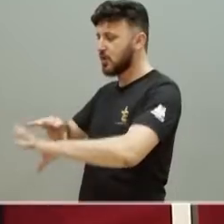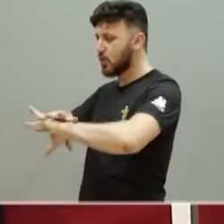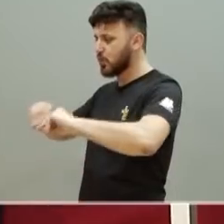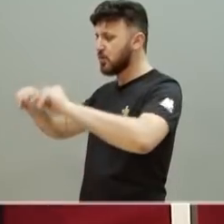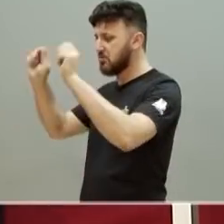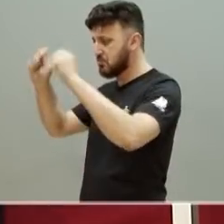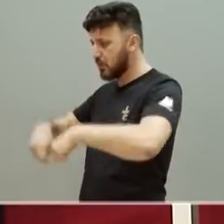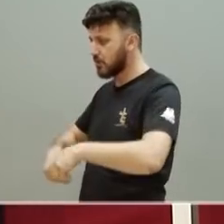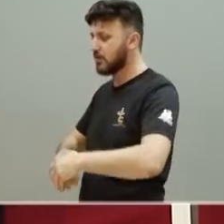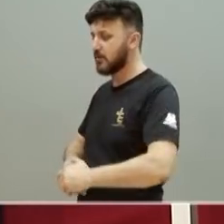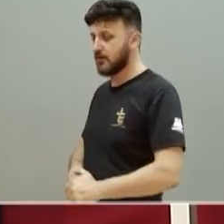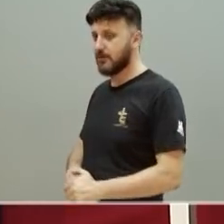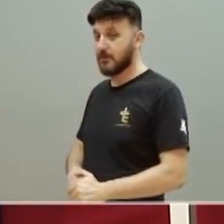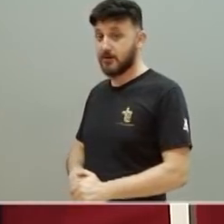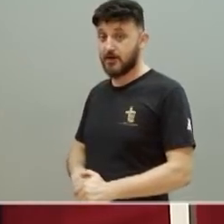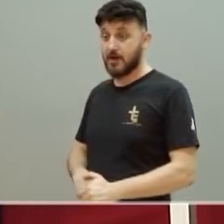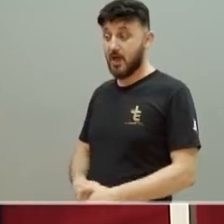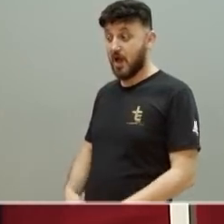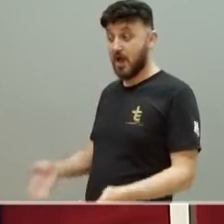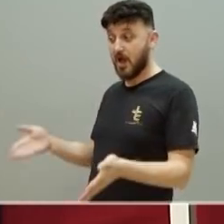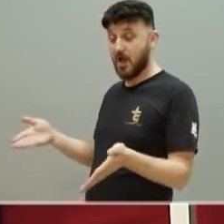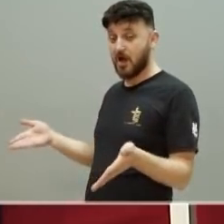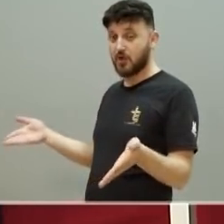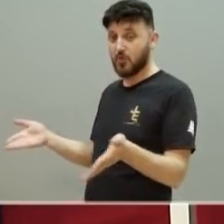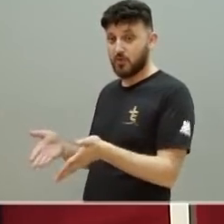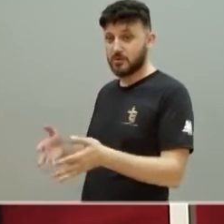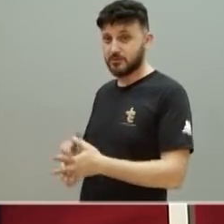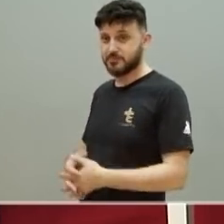curado agora.